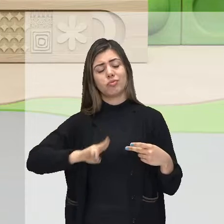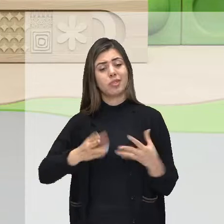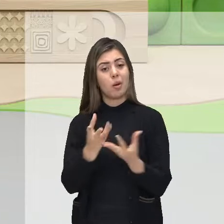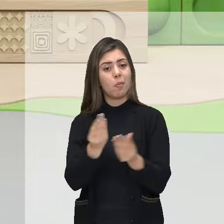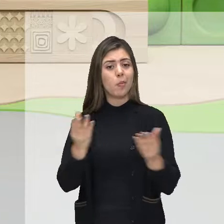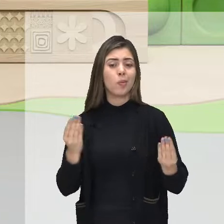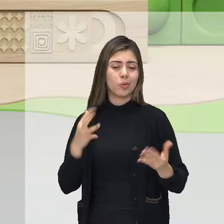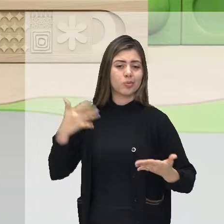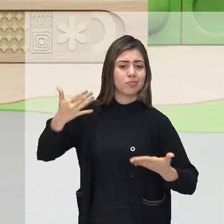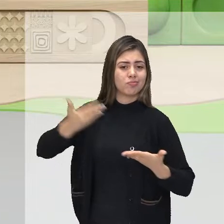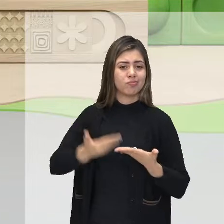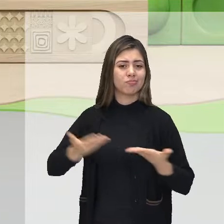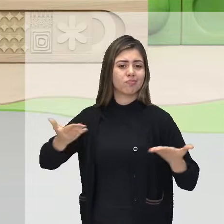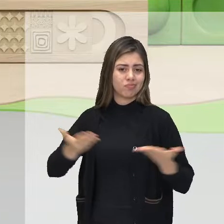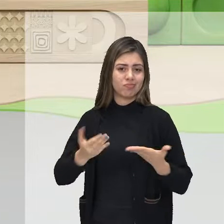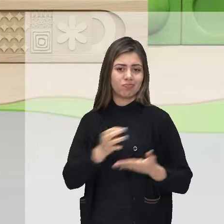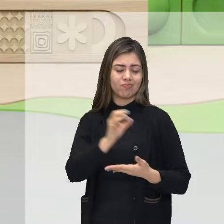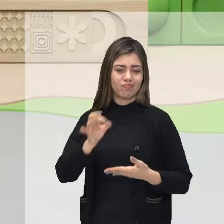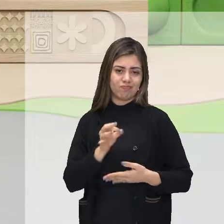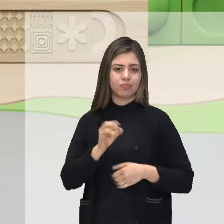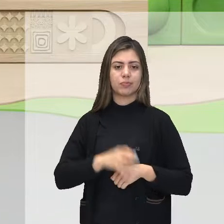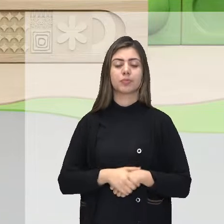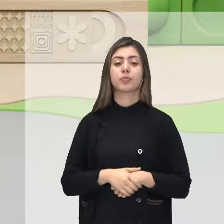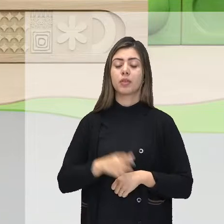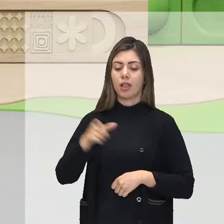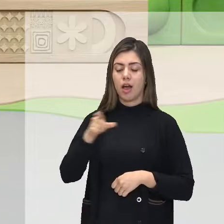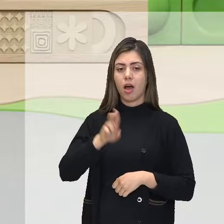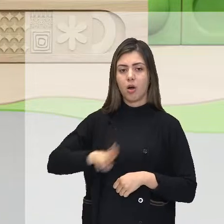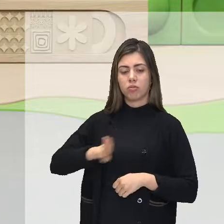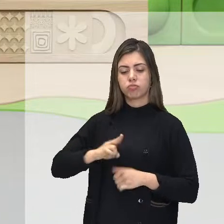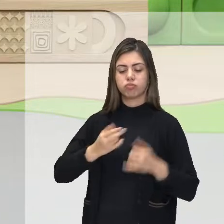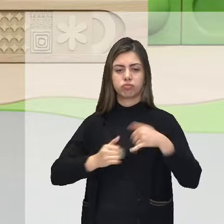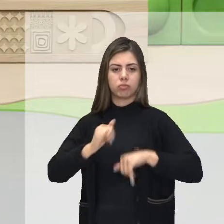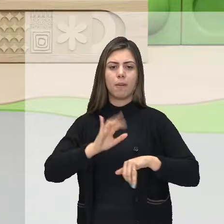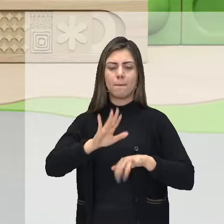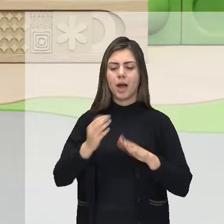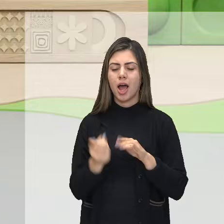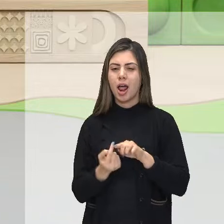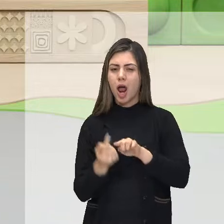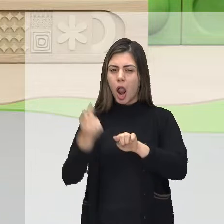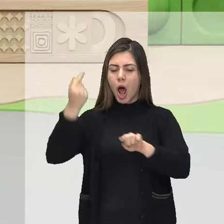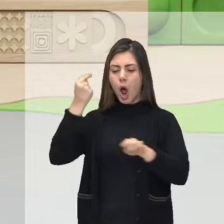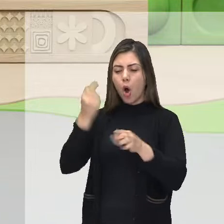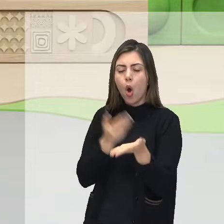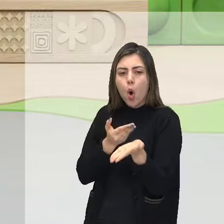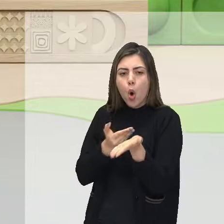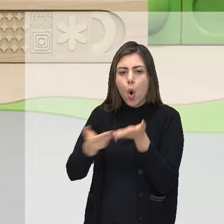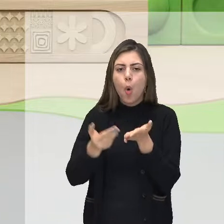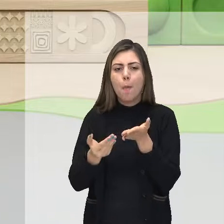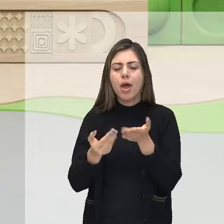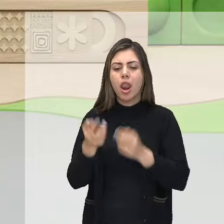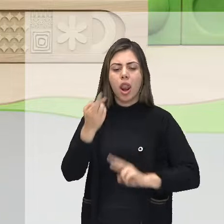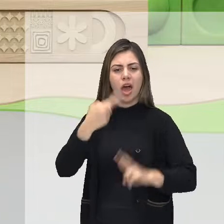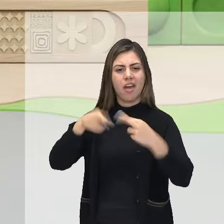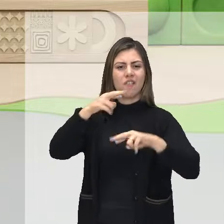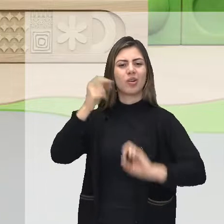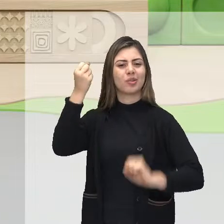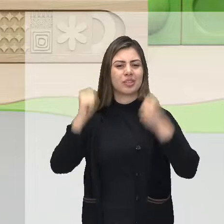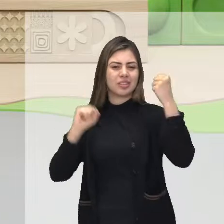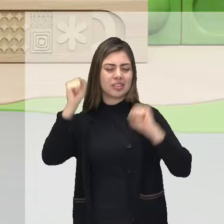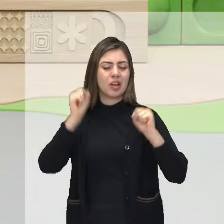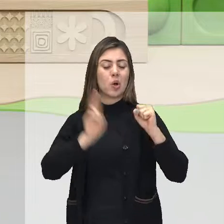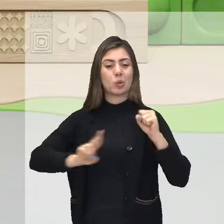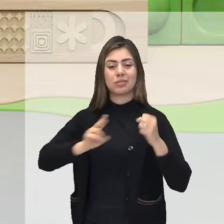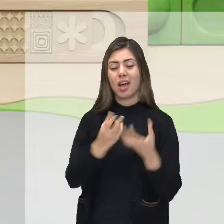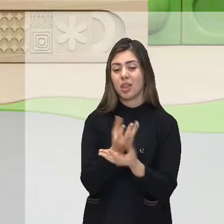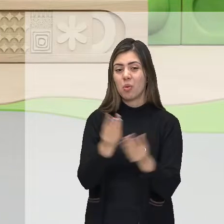ainda é muito utilizado nas termoelétricas, mas no início da Revolução Industrial foi utilizado em grande